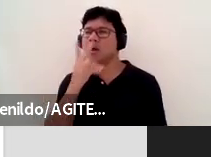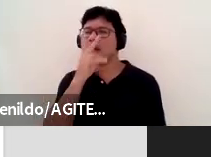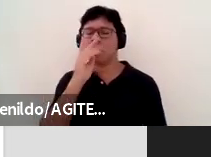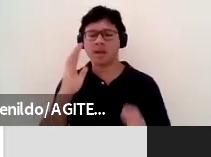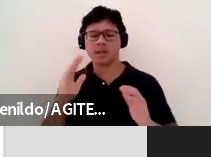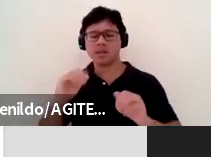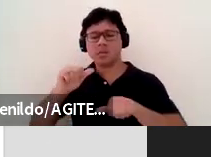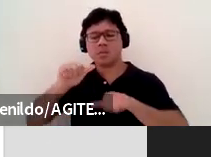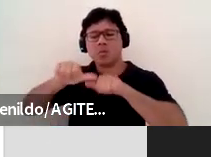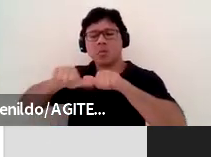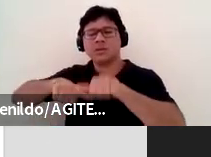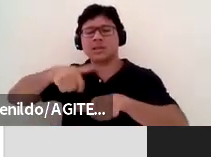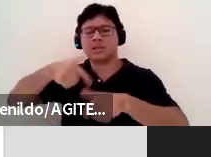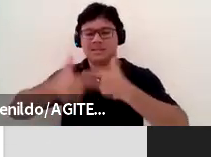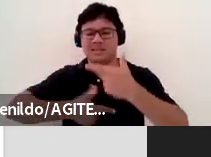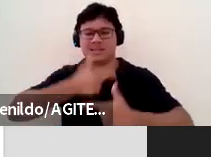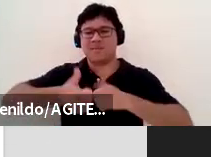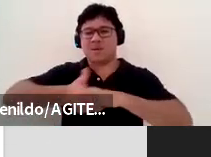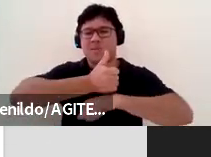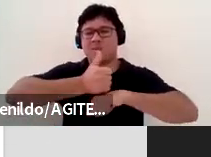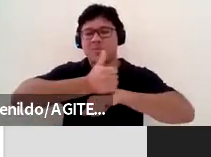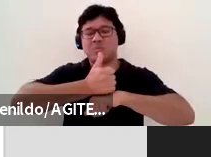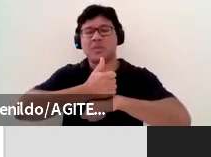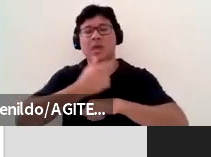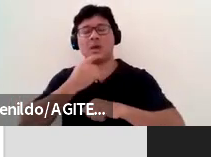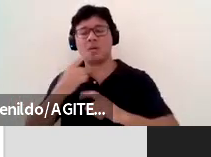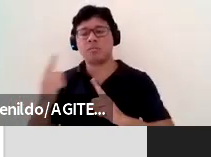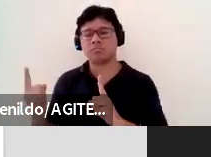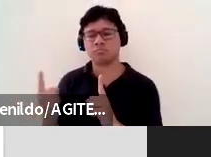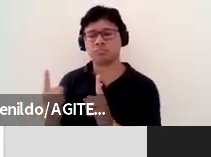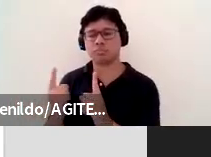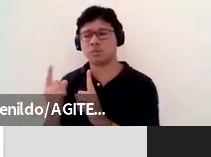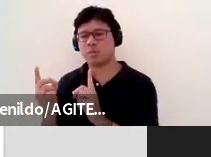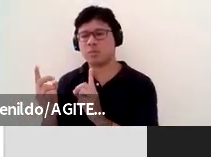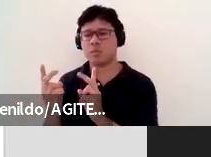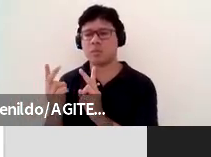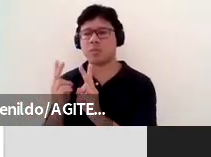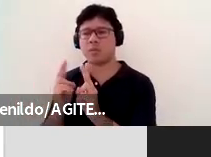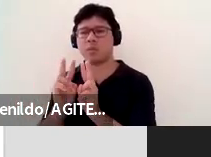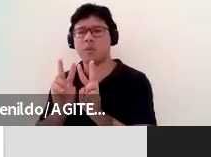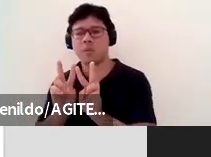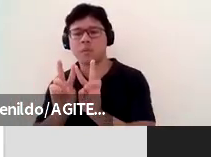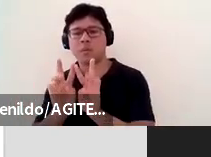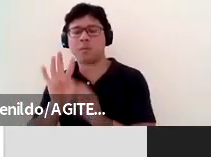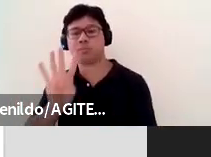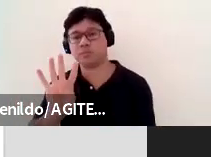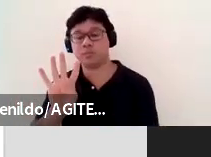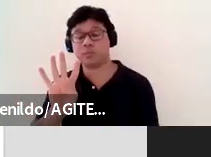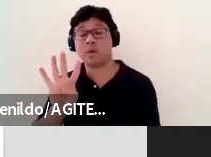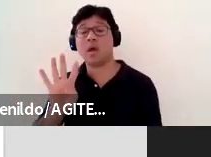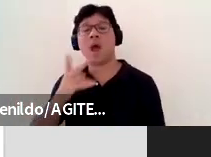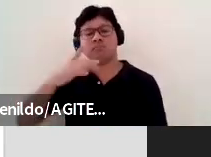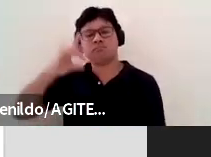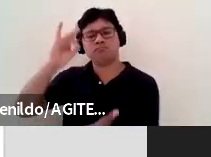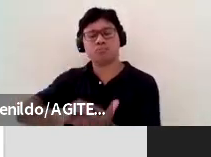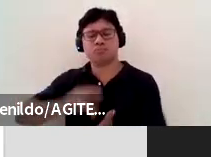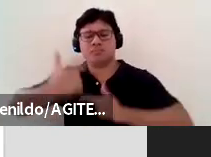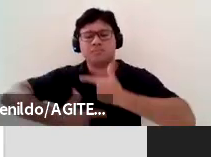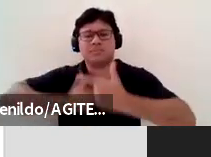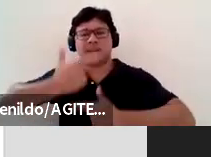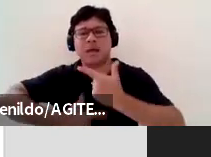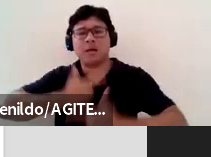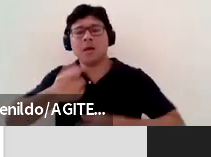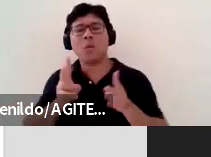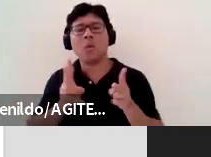transição de carreira, e a gente se reuniu para ver se a gente conseguia concretizar algo mais sólido no sentido de continuar